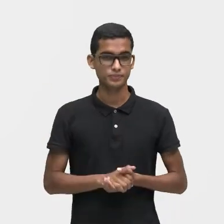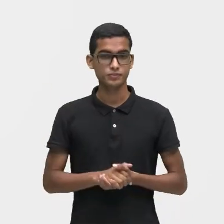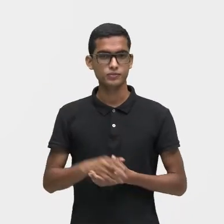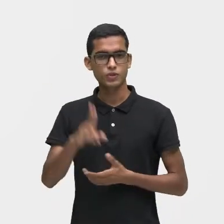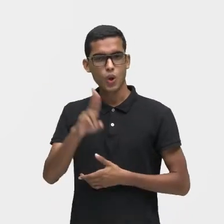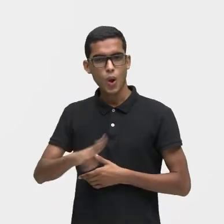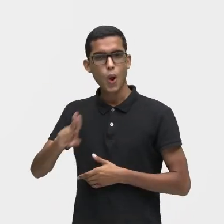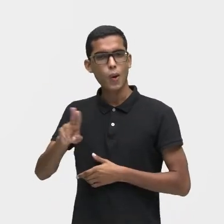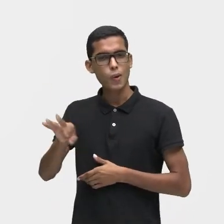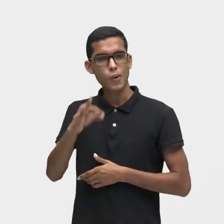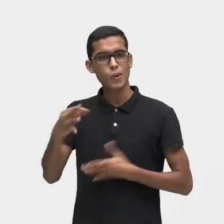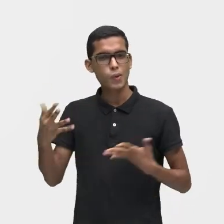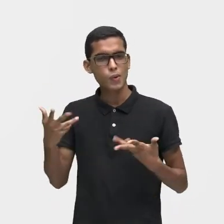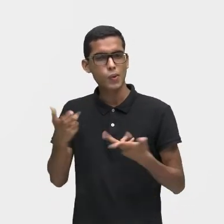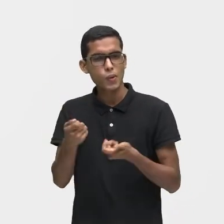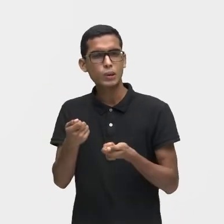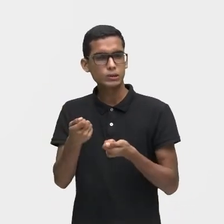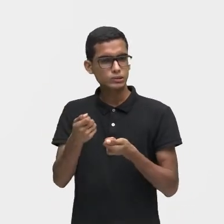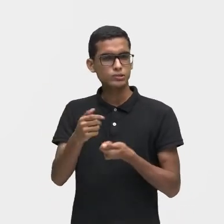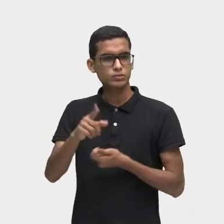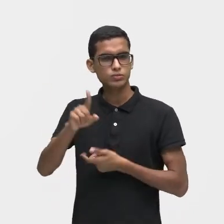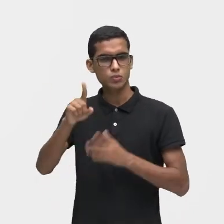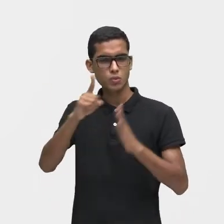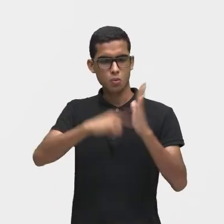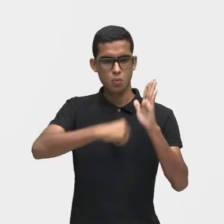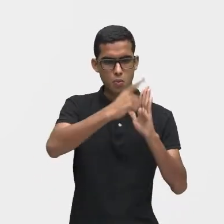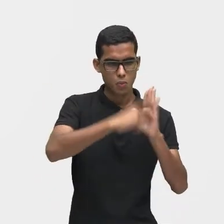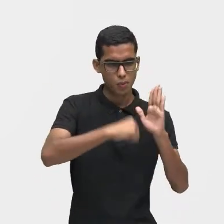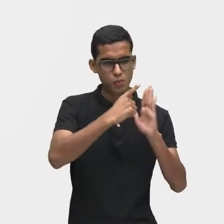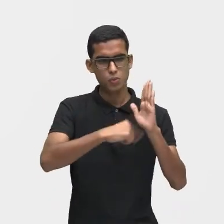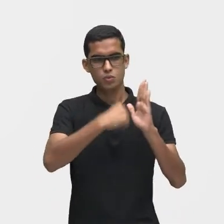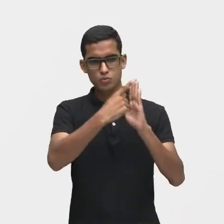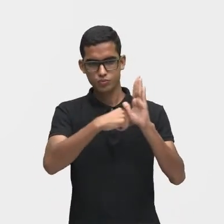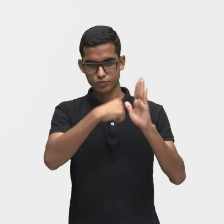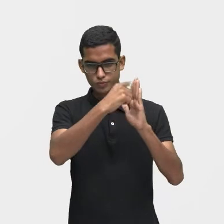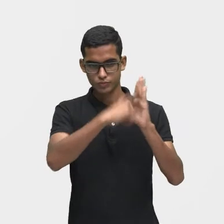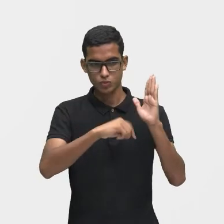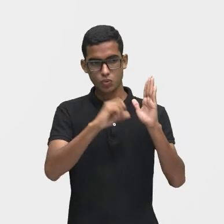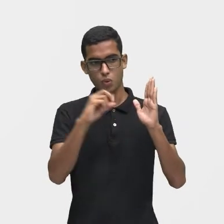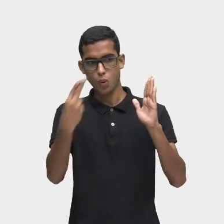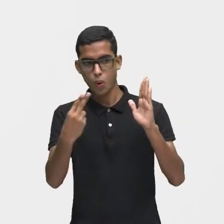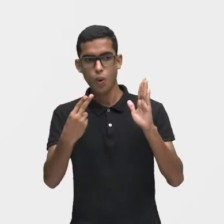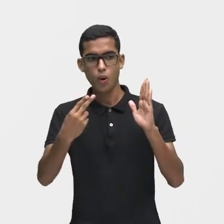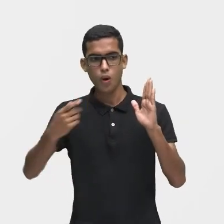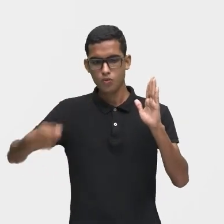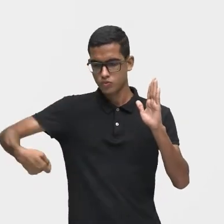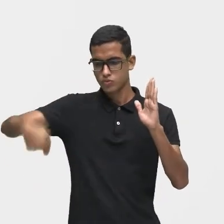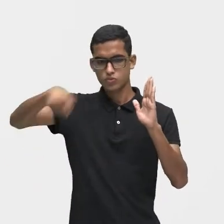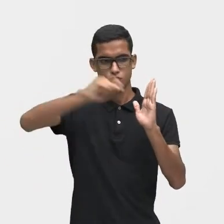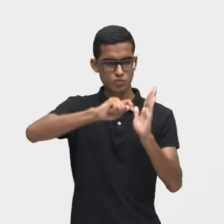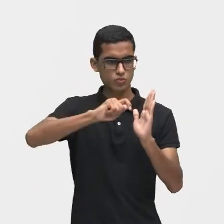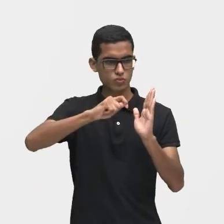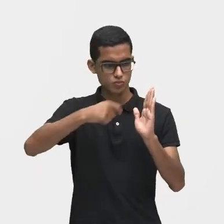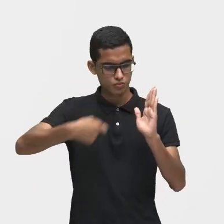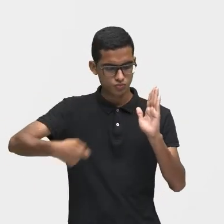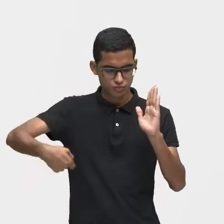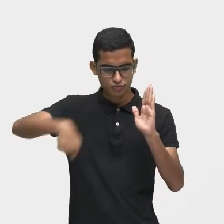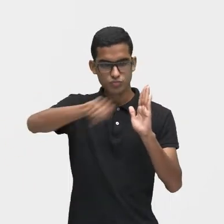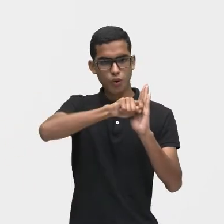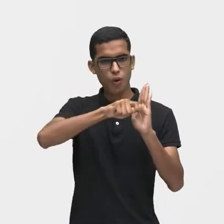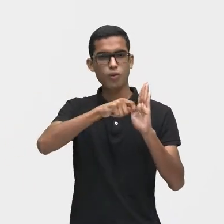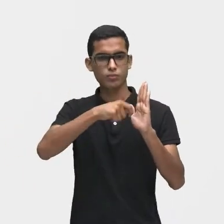com espátula ou com pincel. Então nesse tipo de técnica, empasto, a tinta